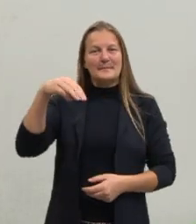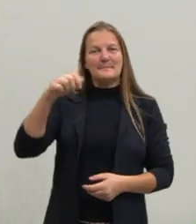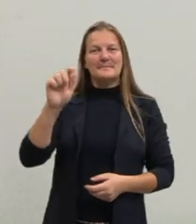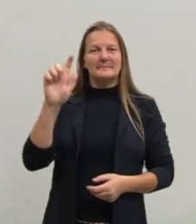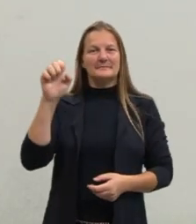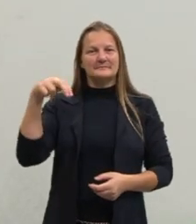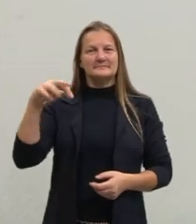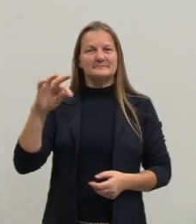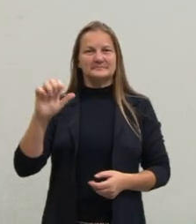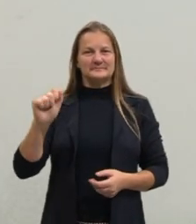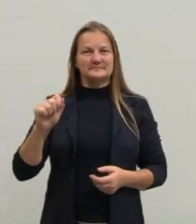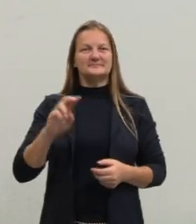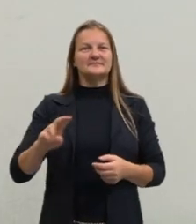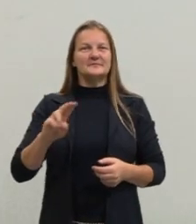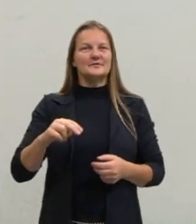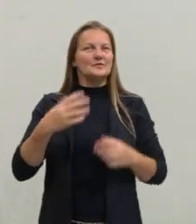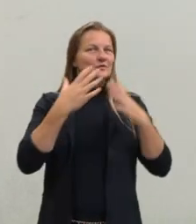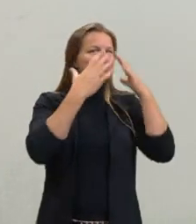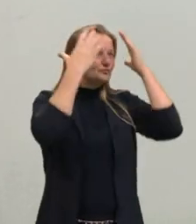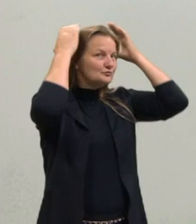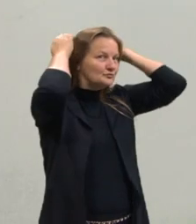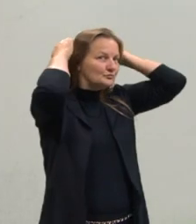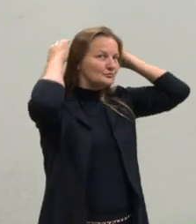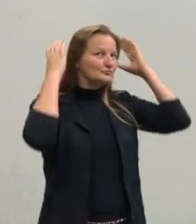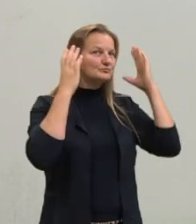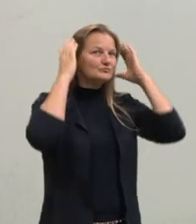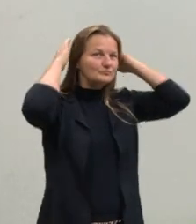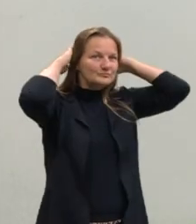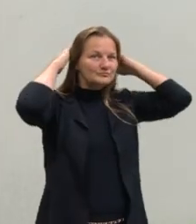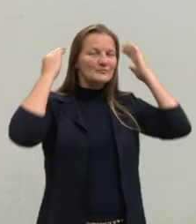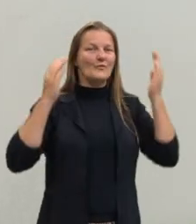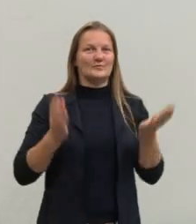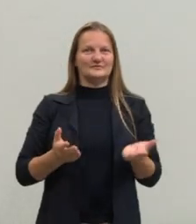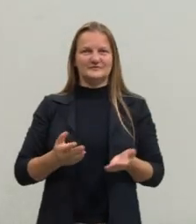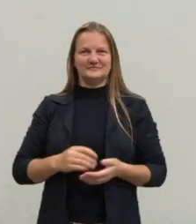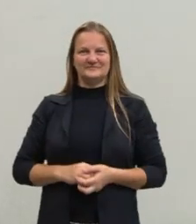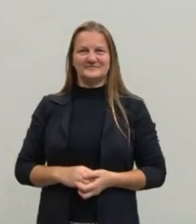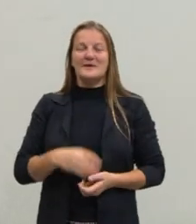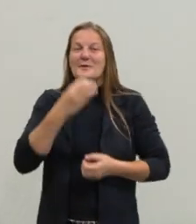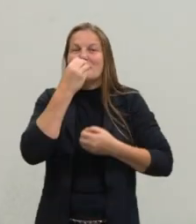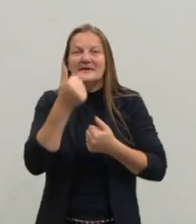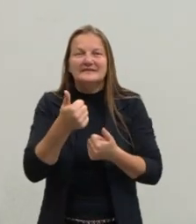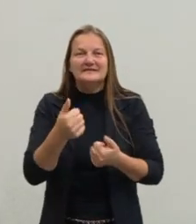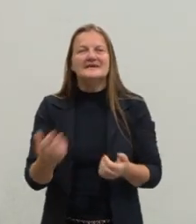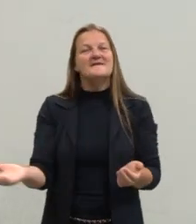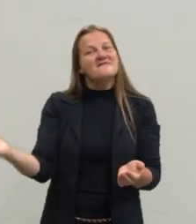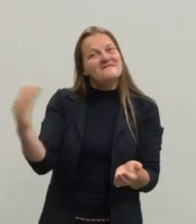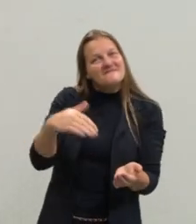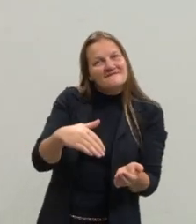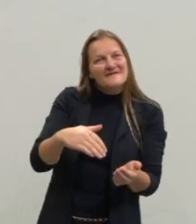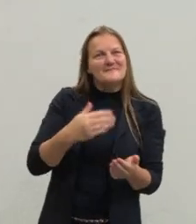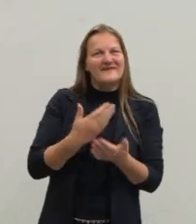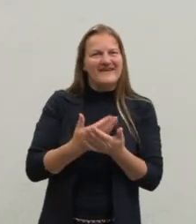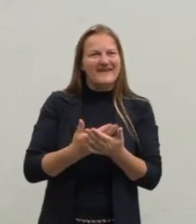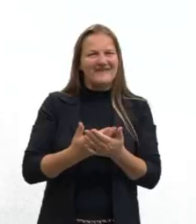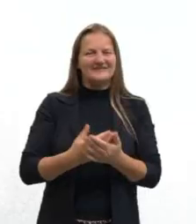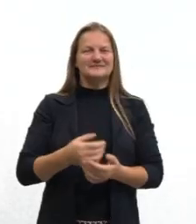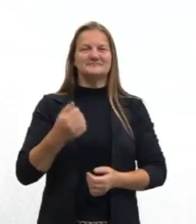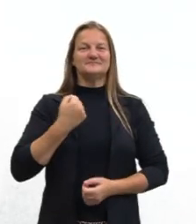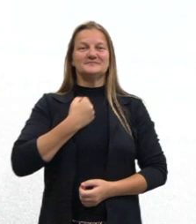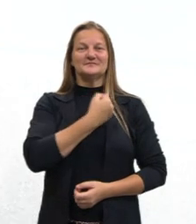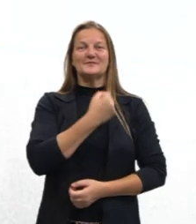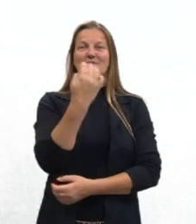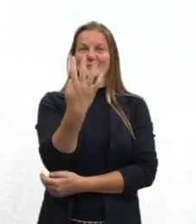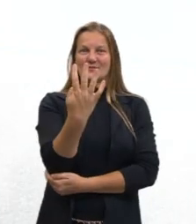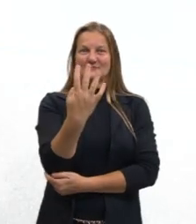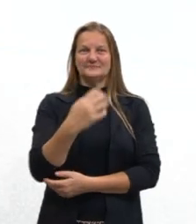Magenta e estou com os cabelos presos hoje muito bem vamos a nossa aula de número